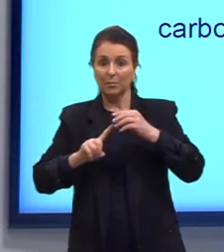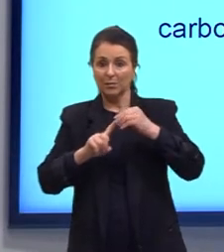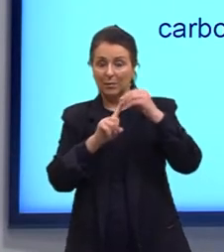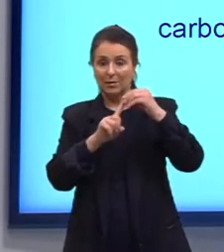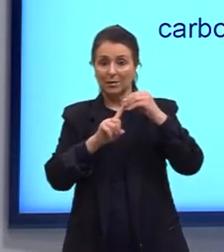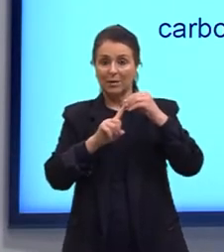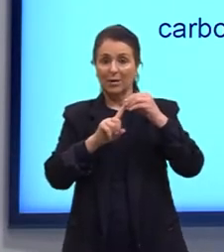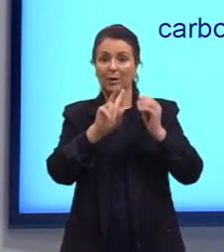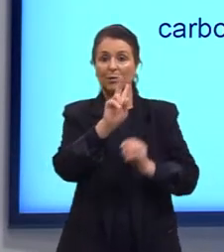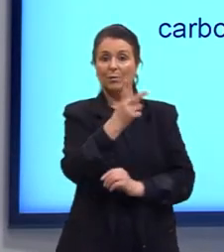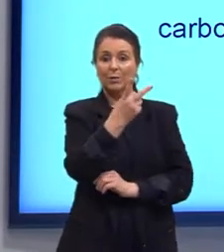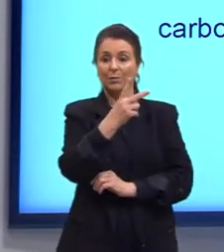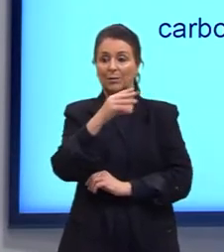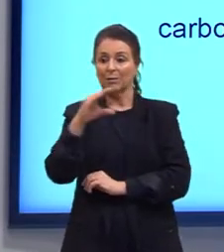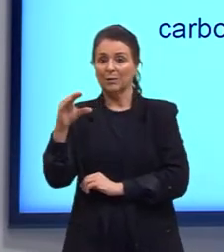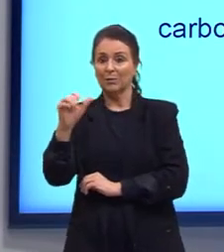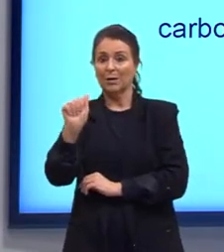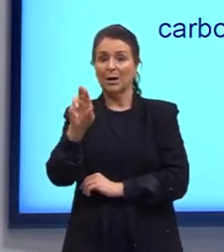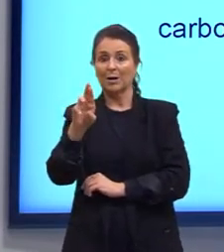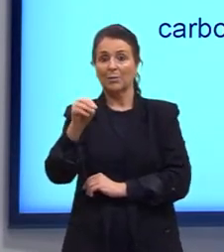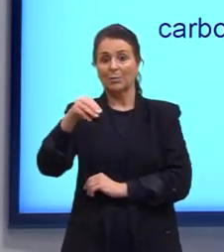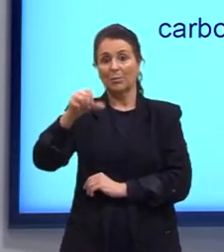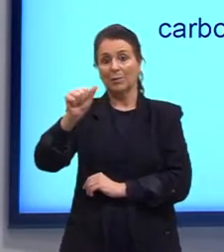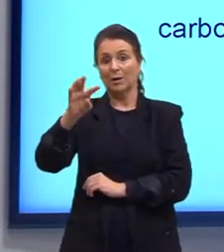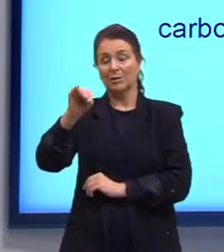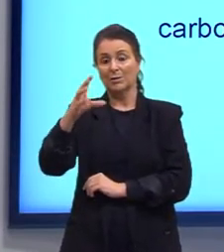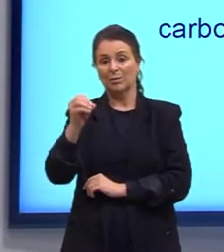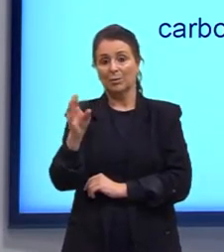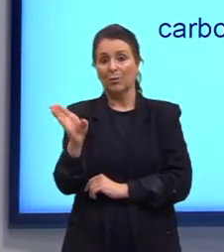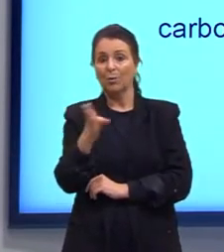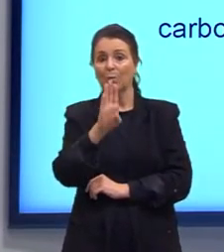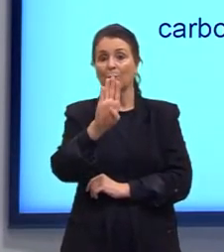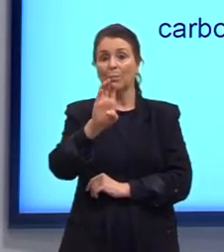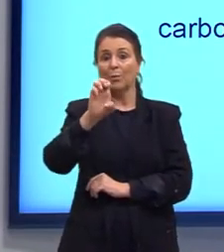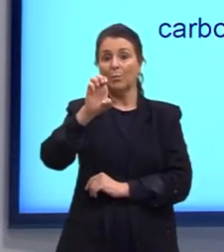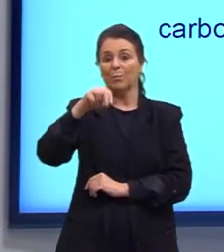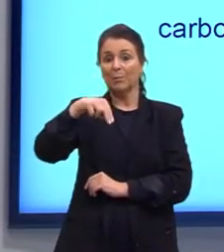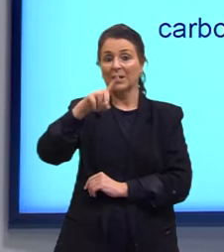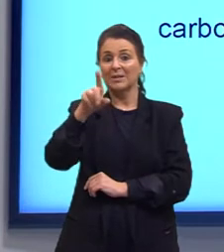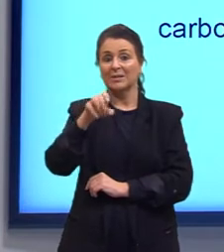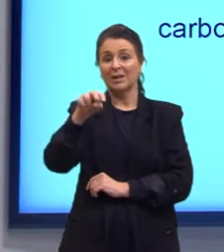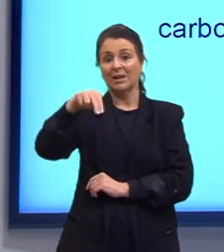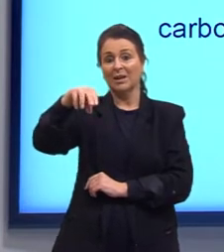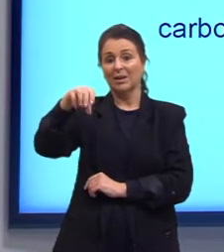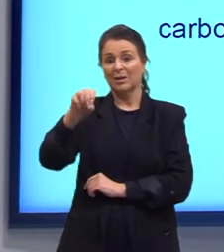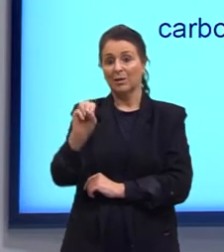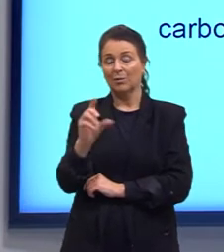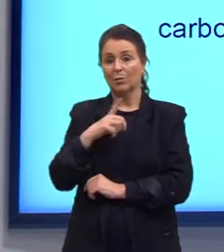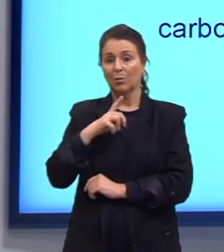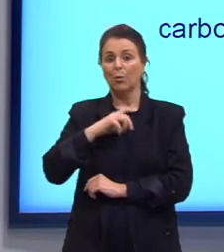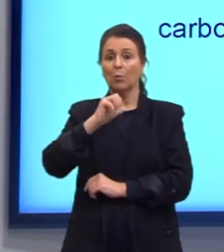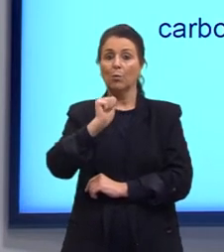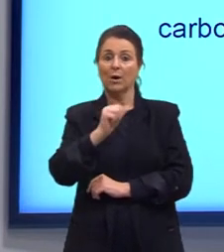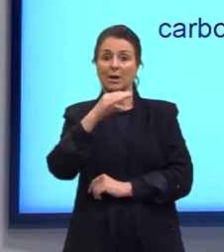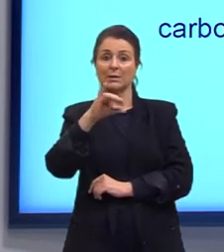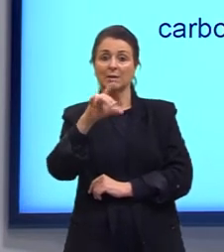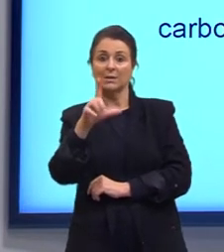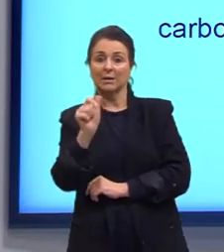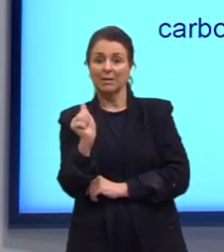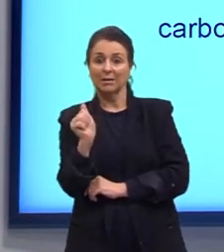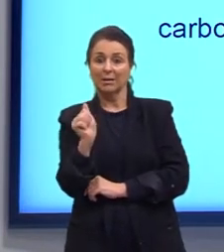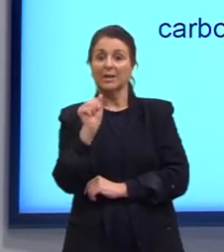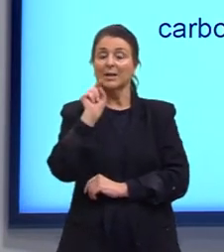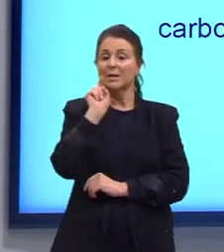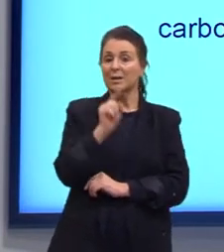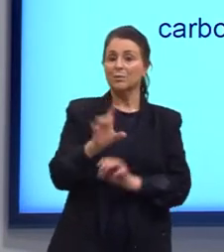um hidrocarboneto aromático o nosso famoso benzeno ou então a letras de acila e esse aqui é um